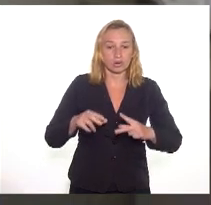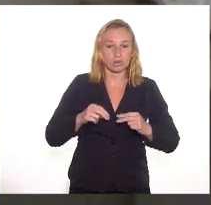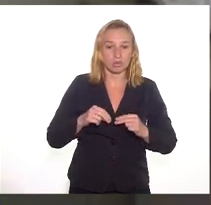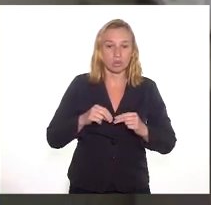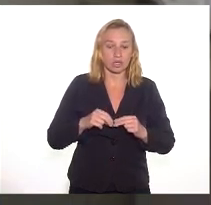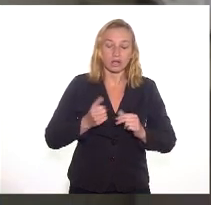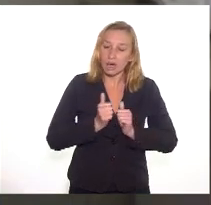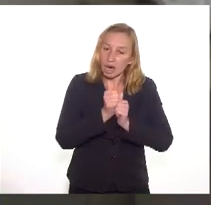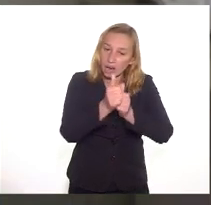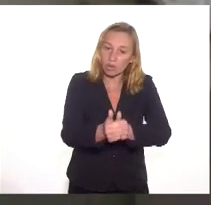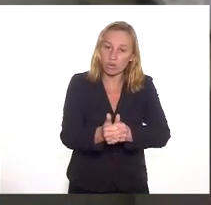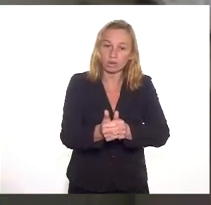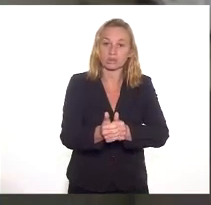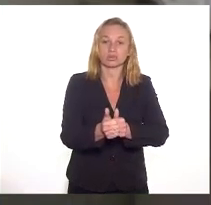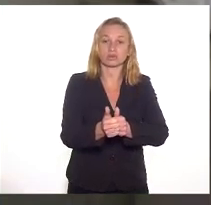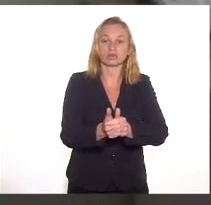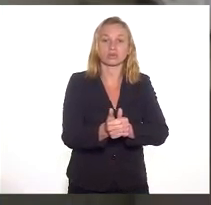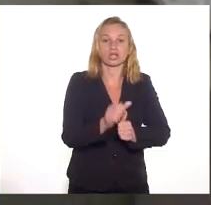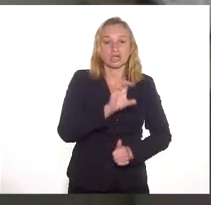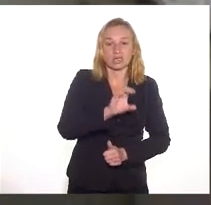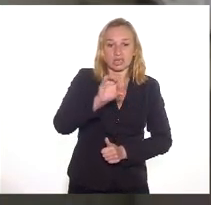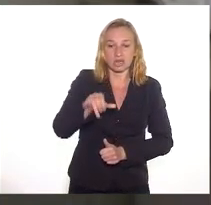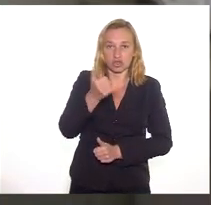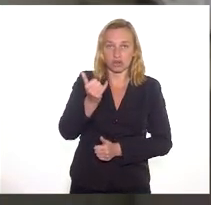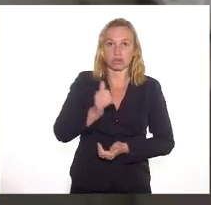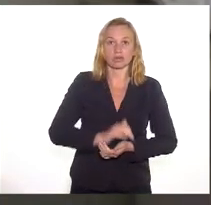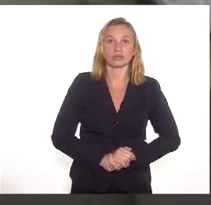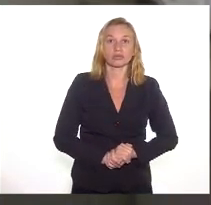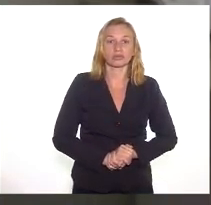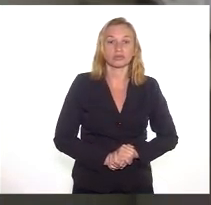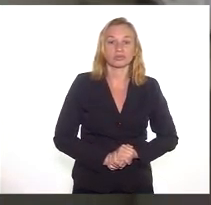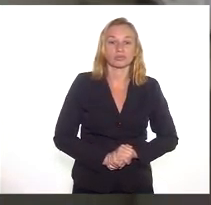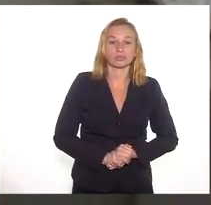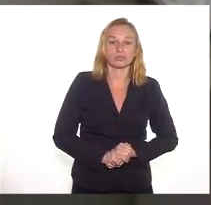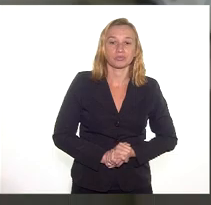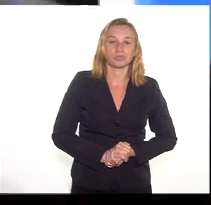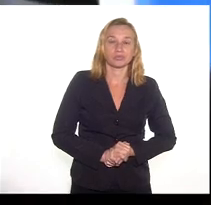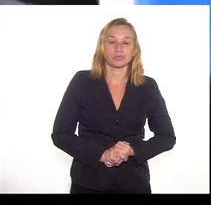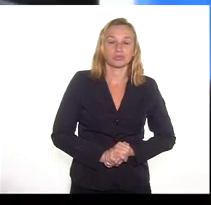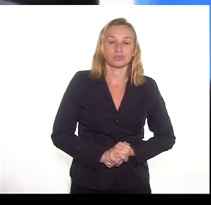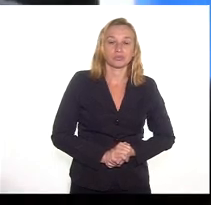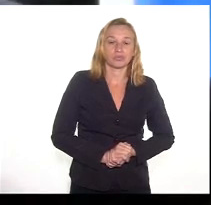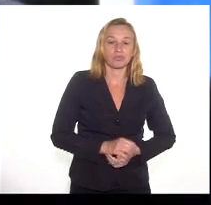acompanhar o parecer da CCJ.